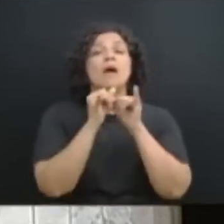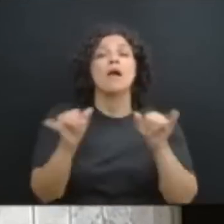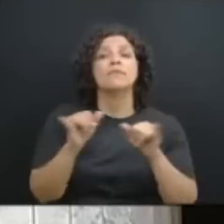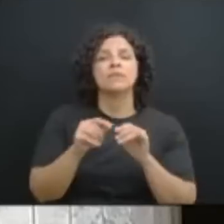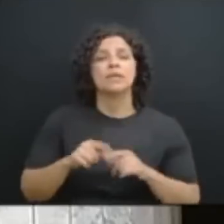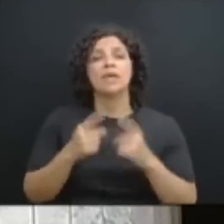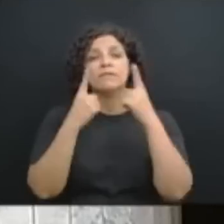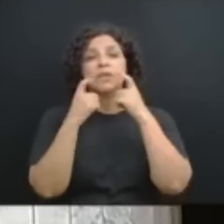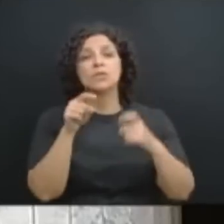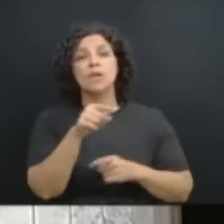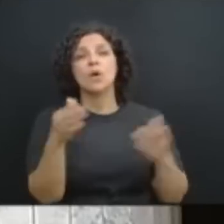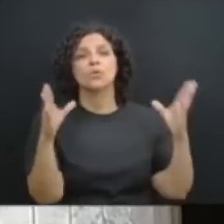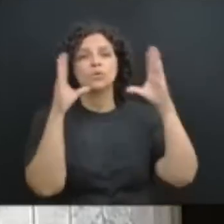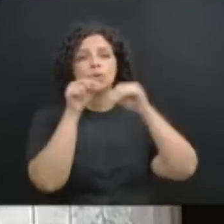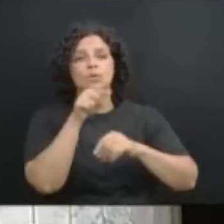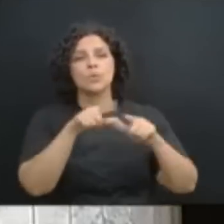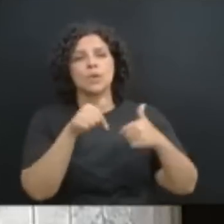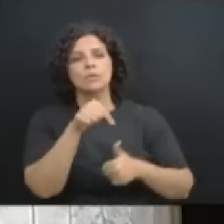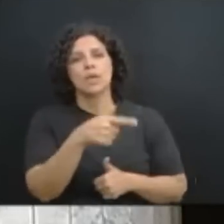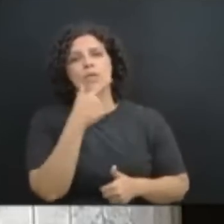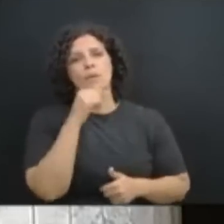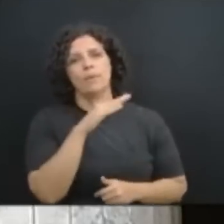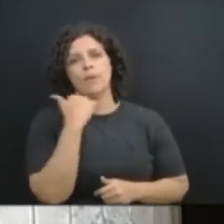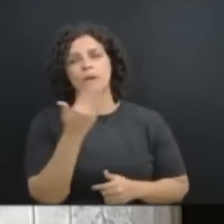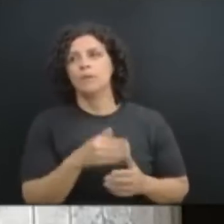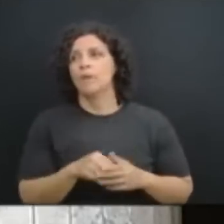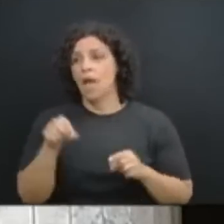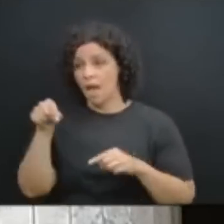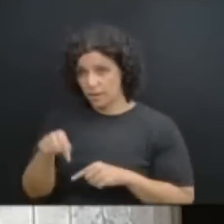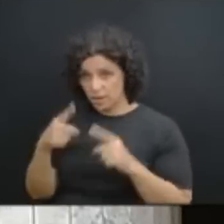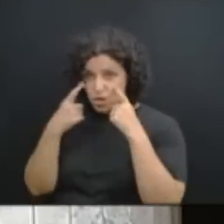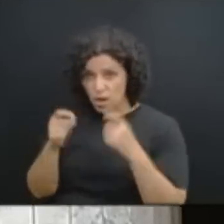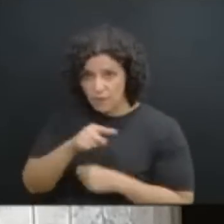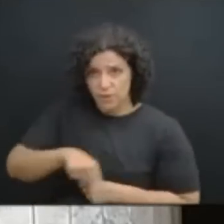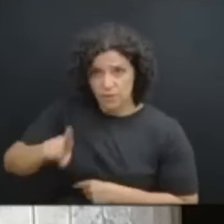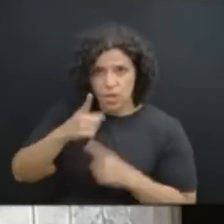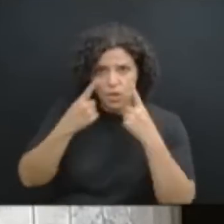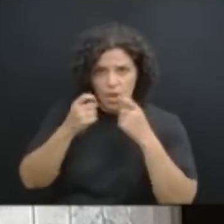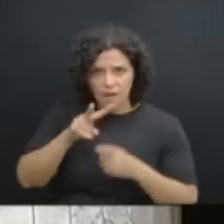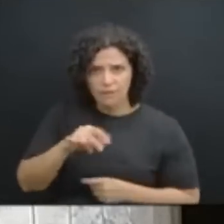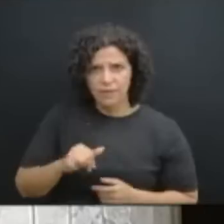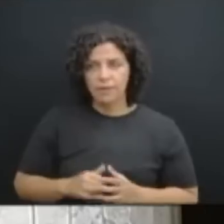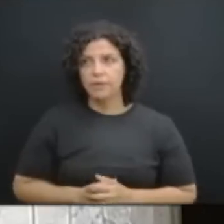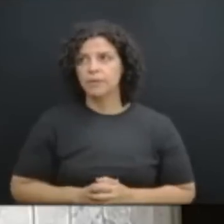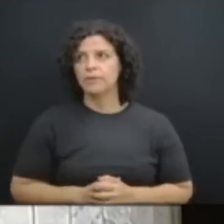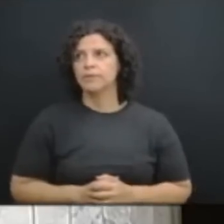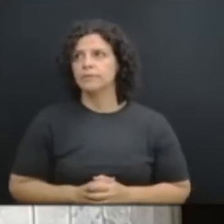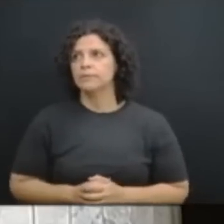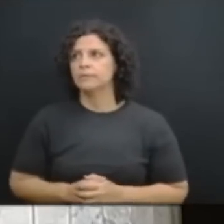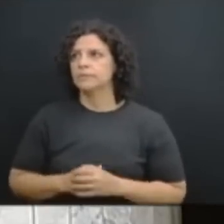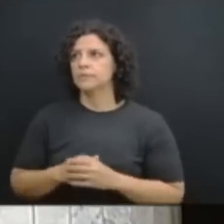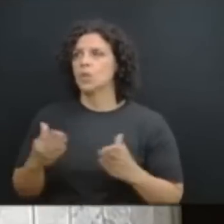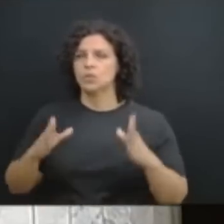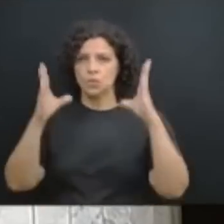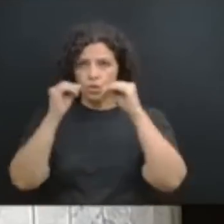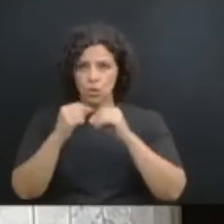Quem chorará hoje à noite? Aqui nessa sala ninguém chorará hoje à noite.